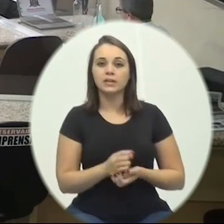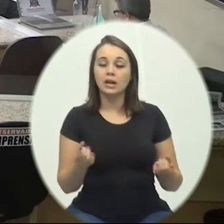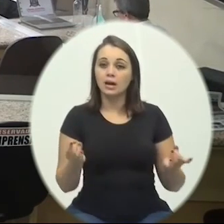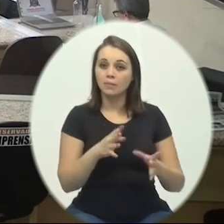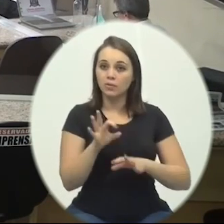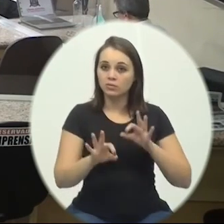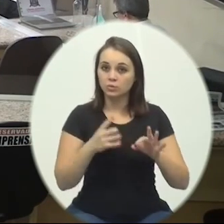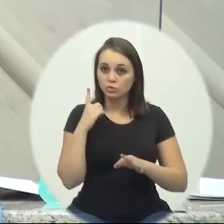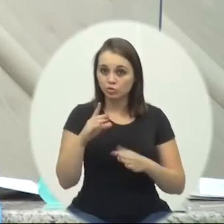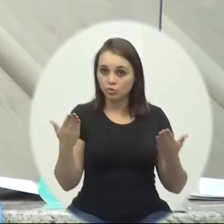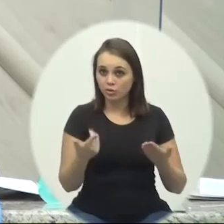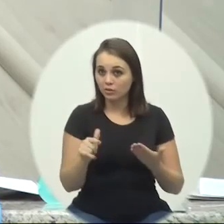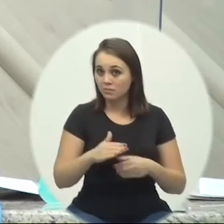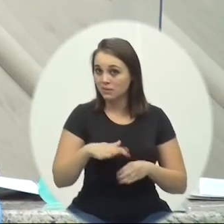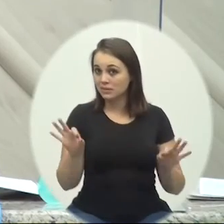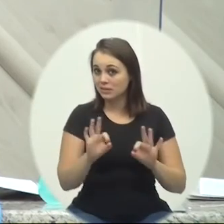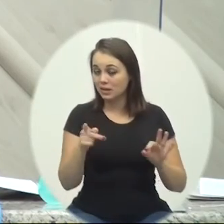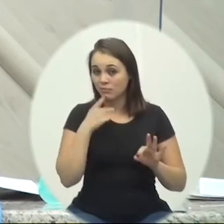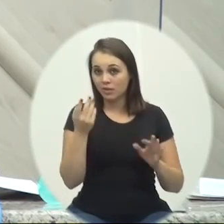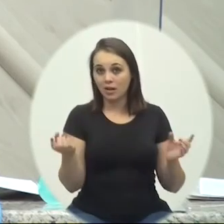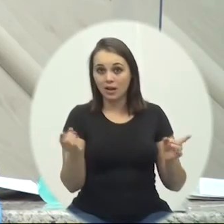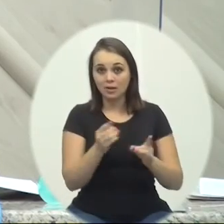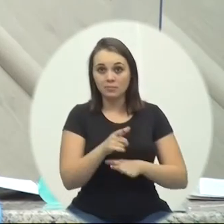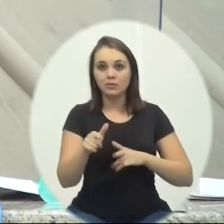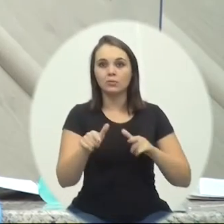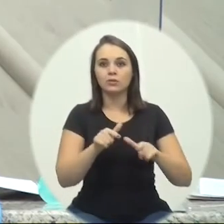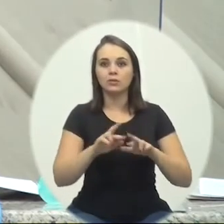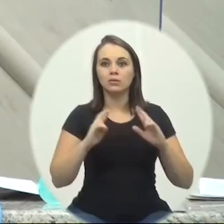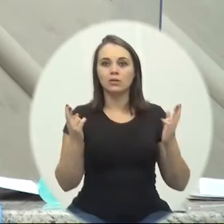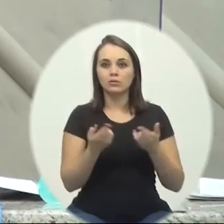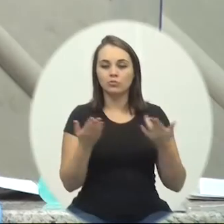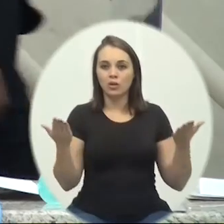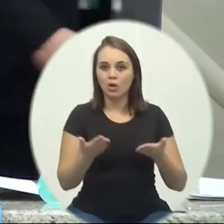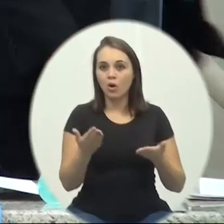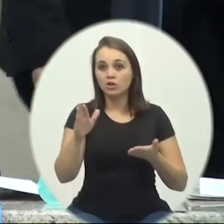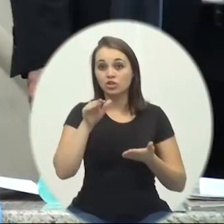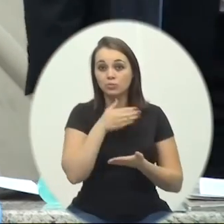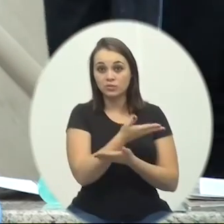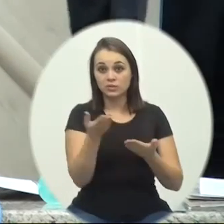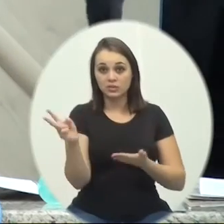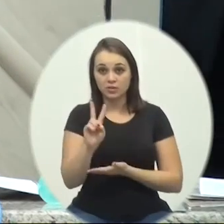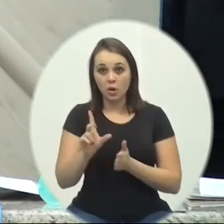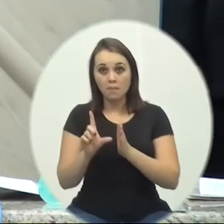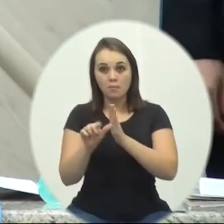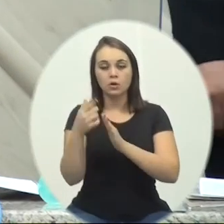Terminado a ordem do dia, não havendo mais nada a tratar, encerramos os trabalhos da presente sessão, convocando os senhores vereadores